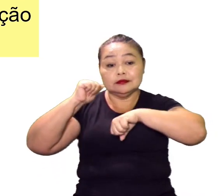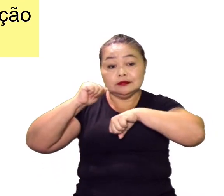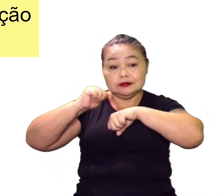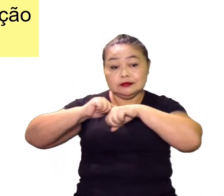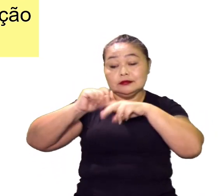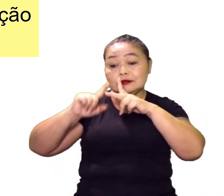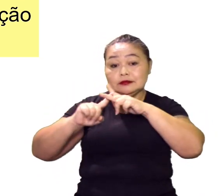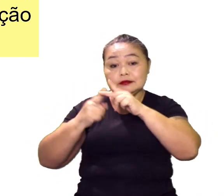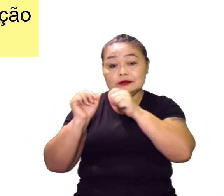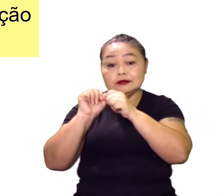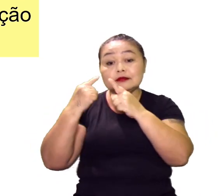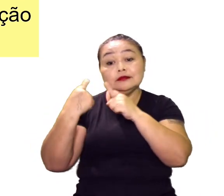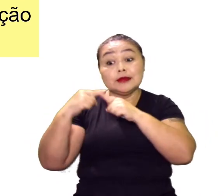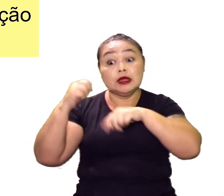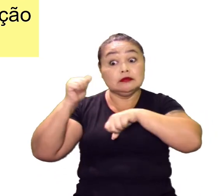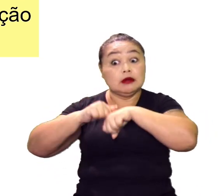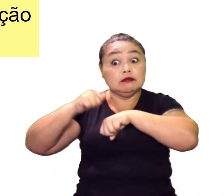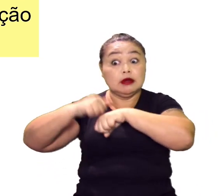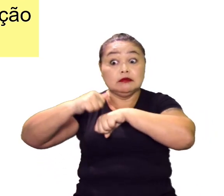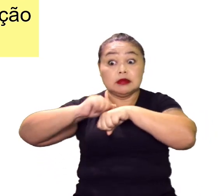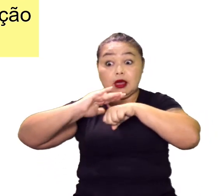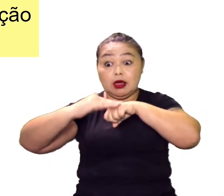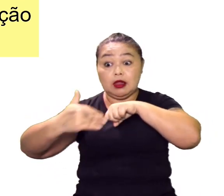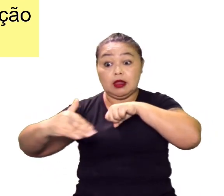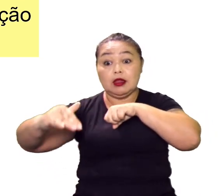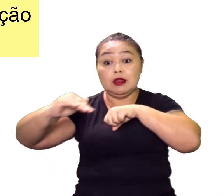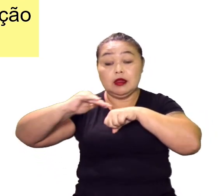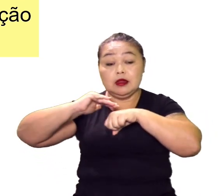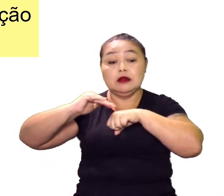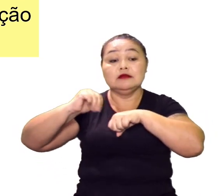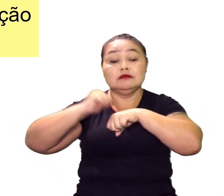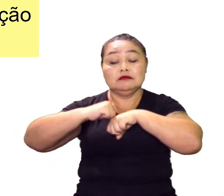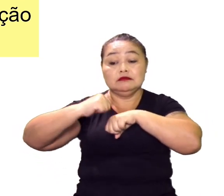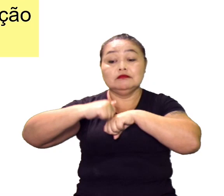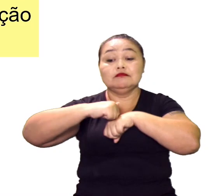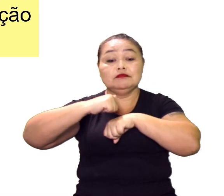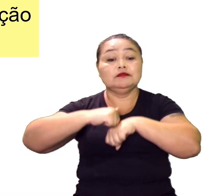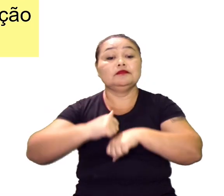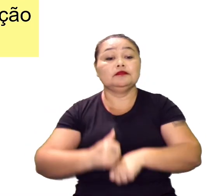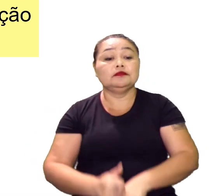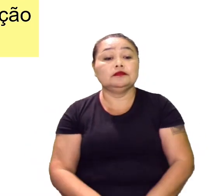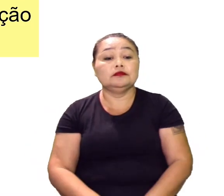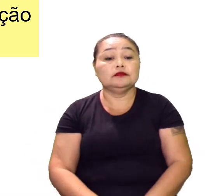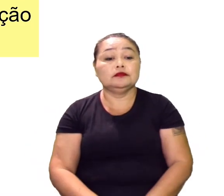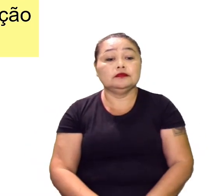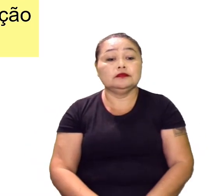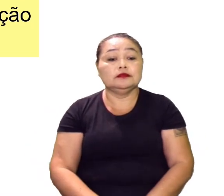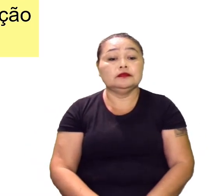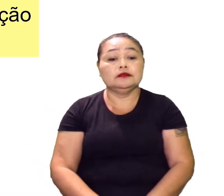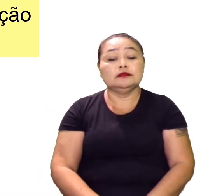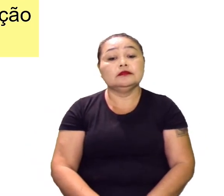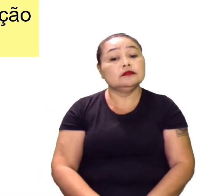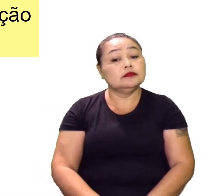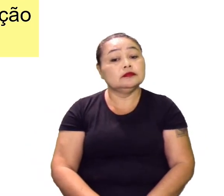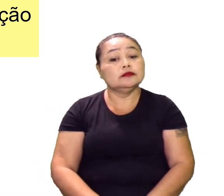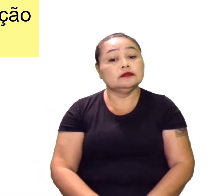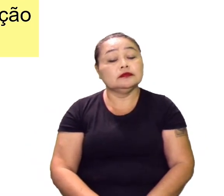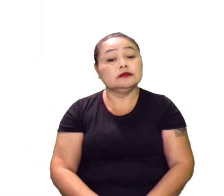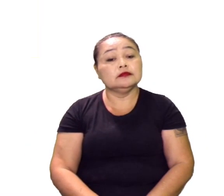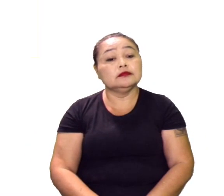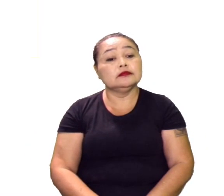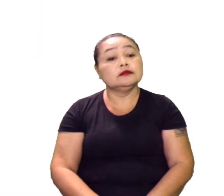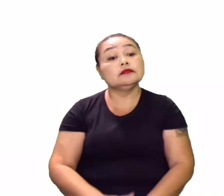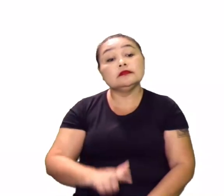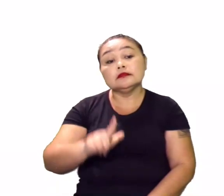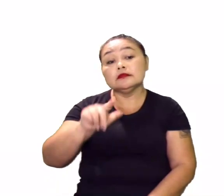mecanização em função do relevo, ou presença de pedras, né? Tem pedregosidade. Perfeito.